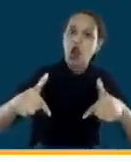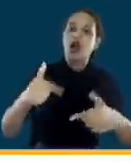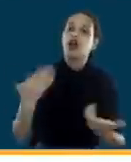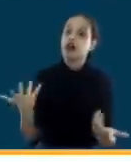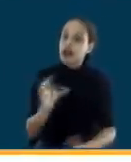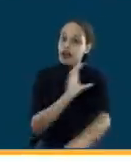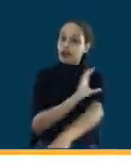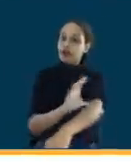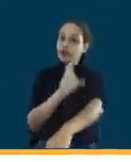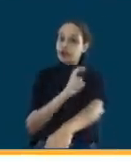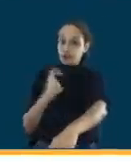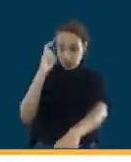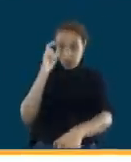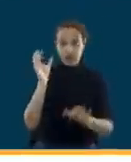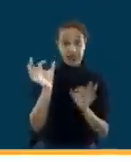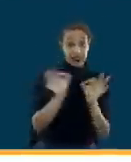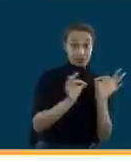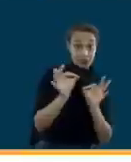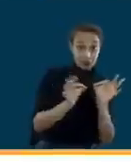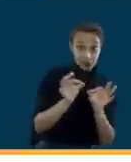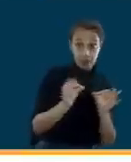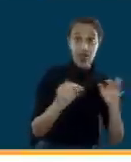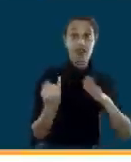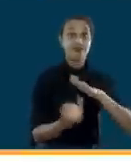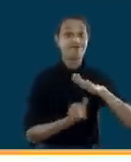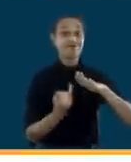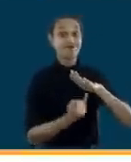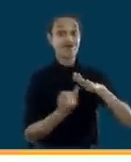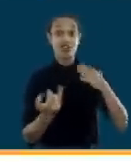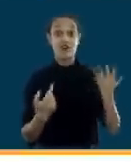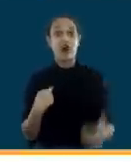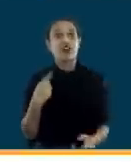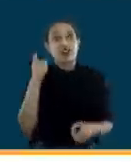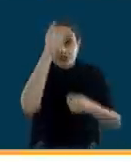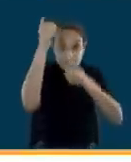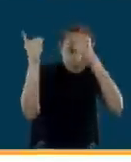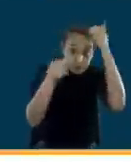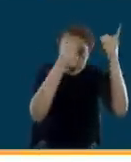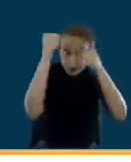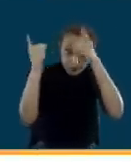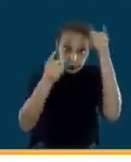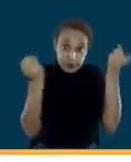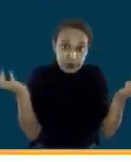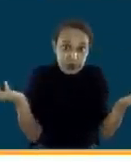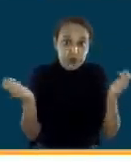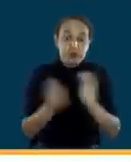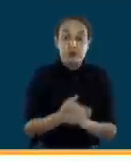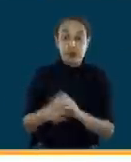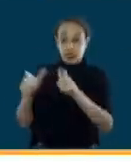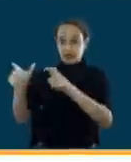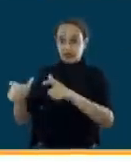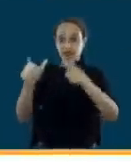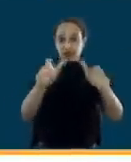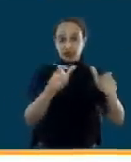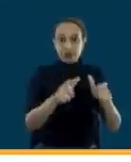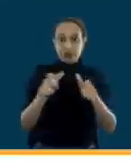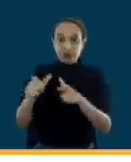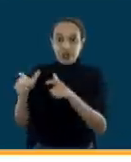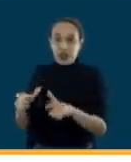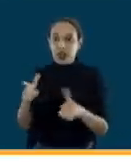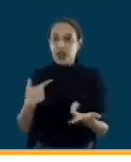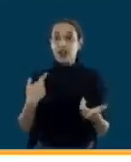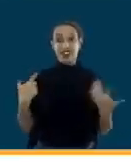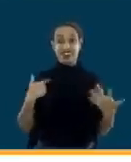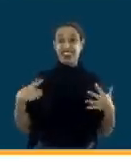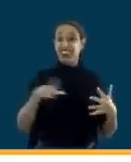na informalidade, muitas vezes no improviso e muitas vezes apesar do Estado. Em lugares onde há extremos conflitos